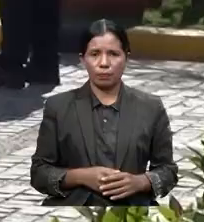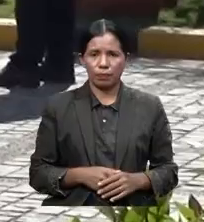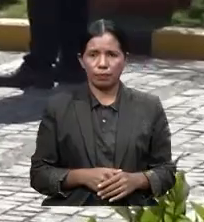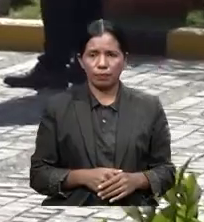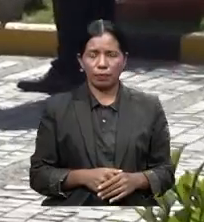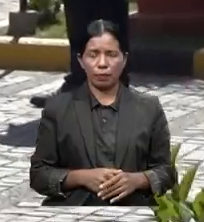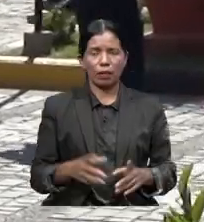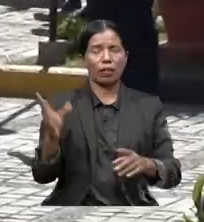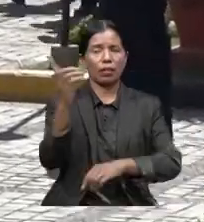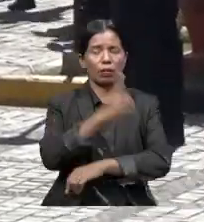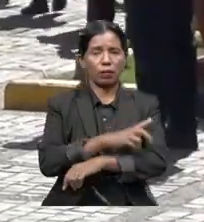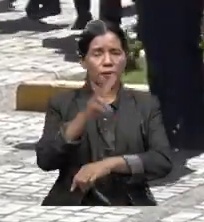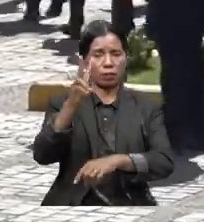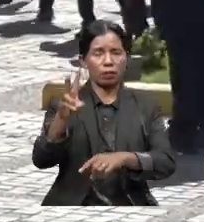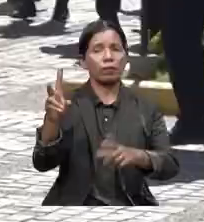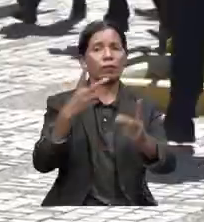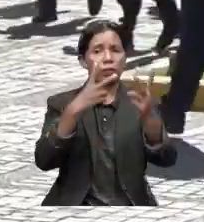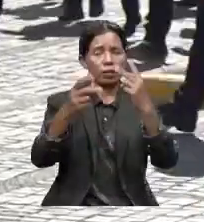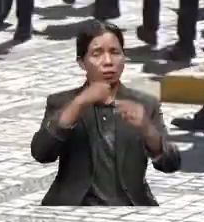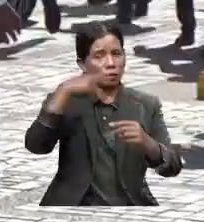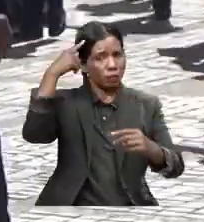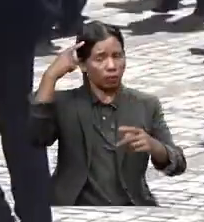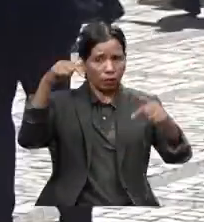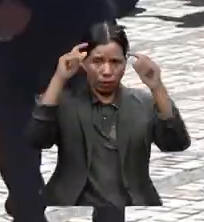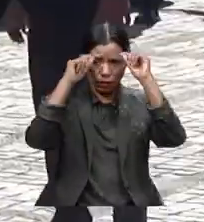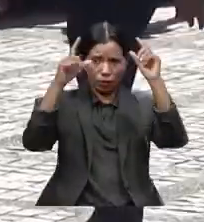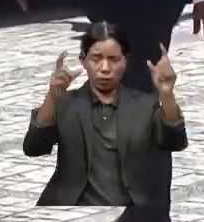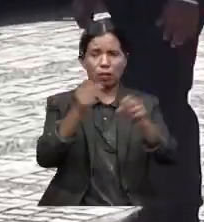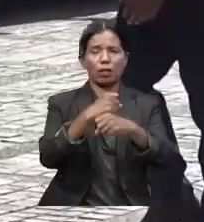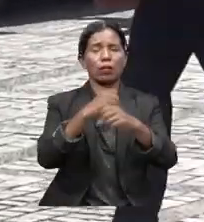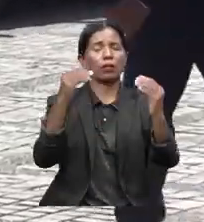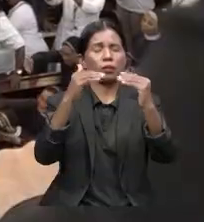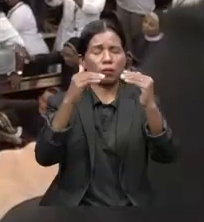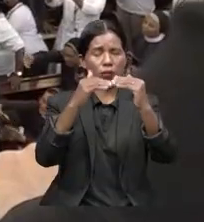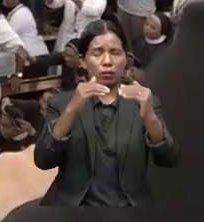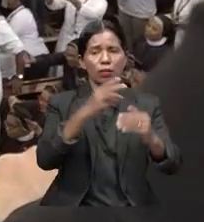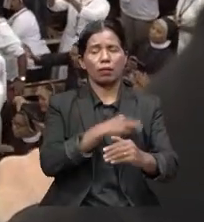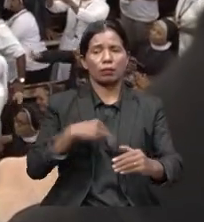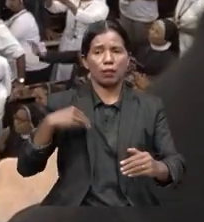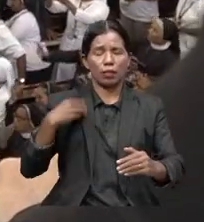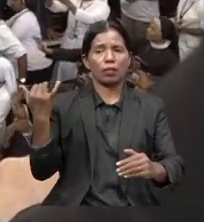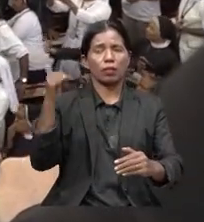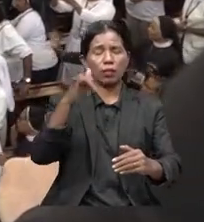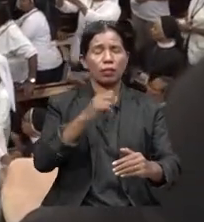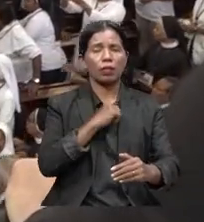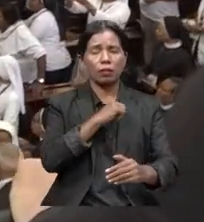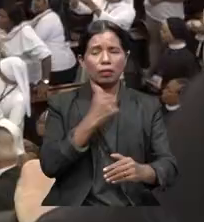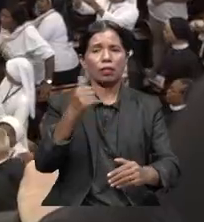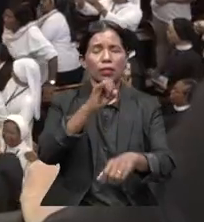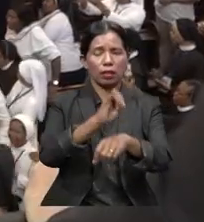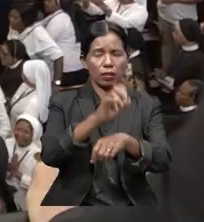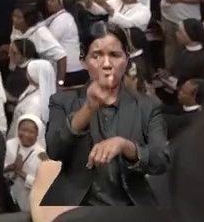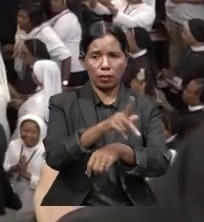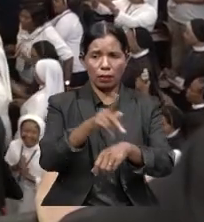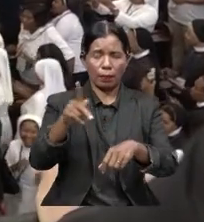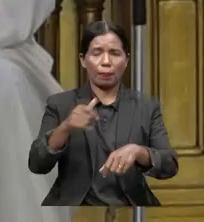E alora onde a rua que visita Papa Francisco e Timor-Leste, pontífice ao encontro religioso no catequista Sira e a igreja catedral de Lili. E a sua